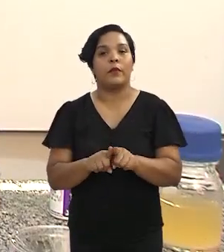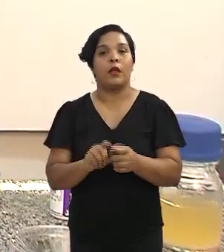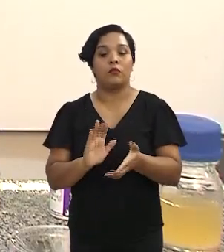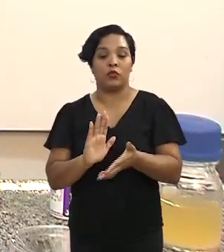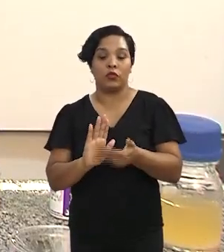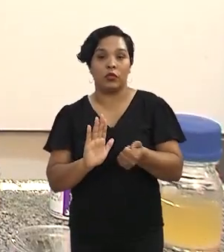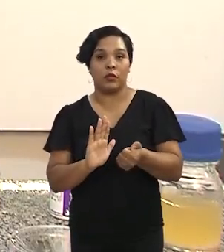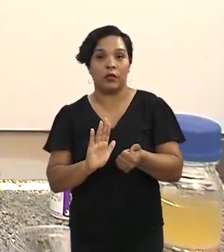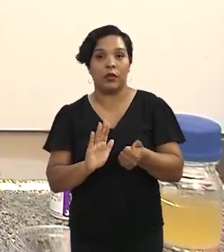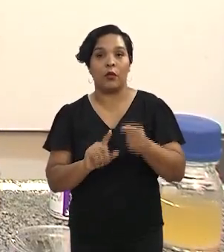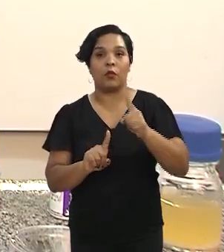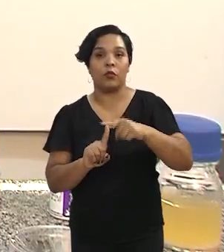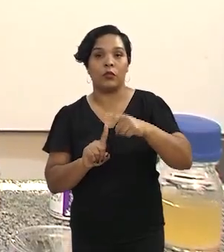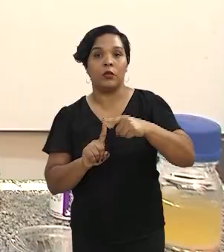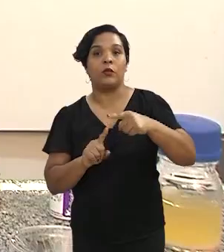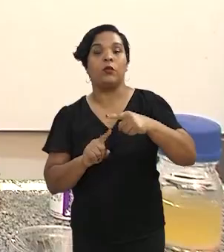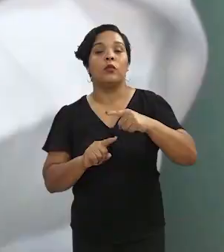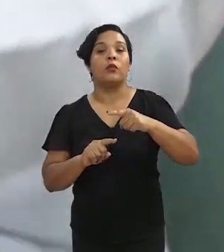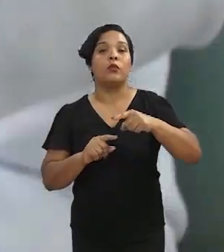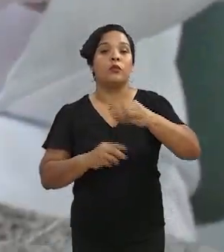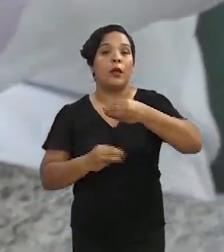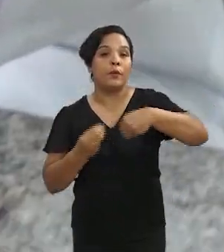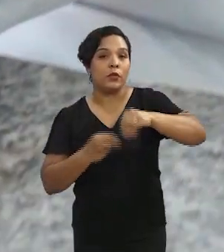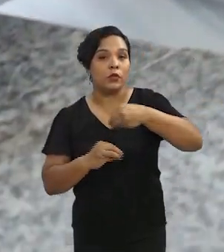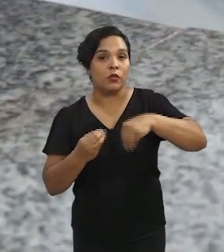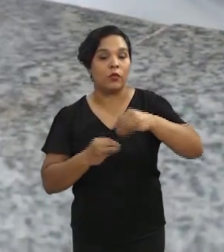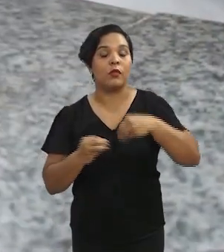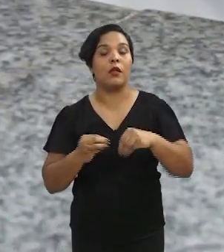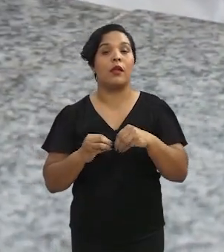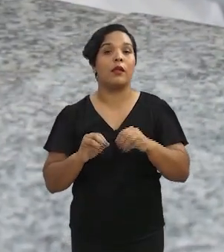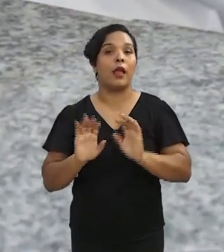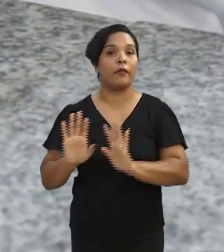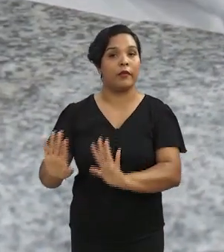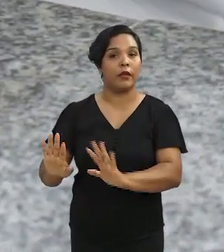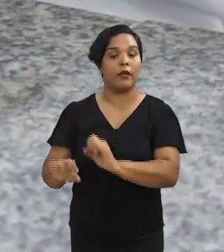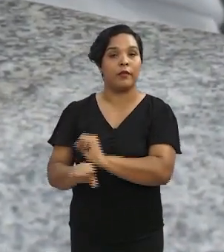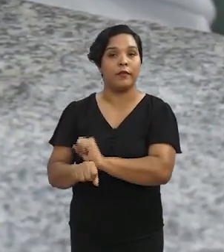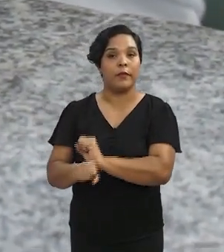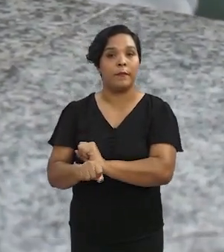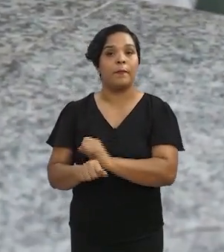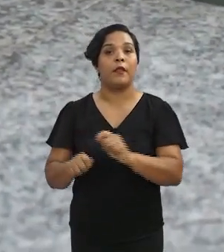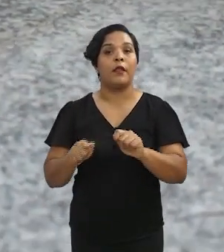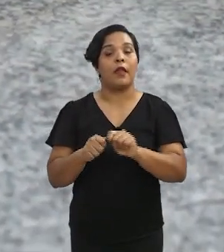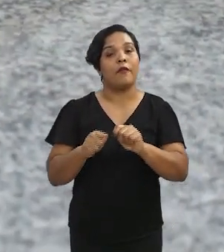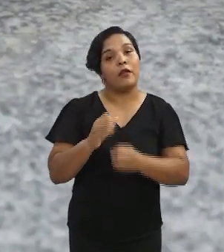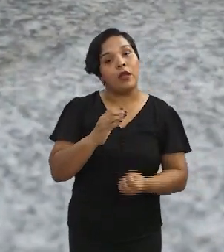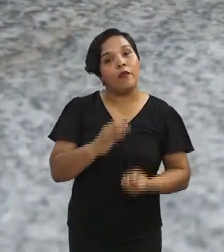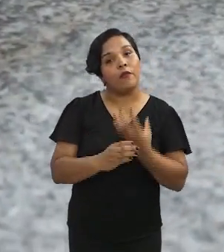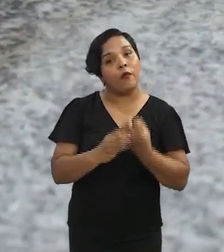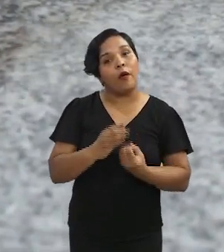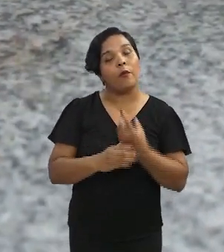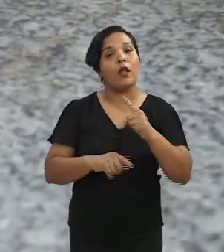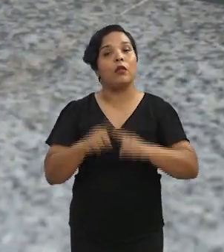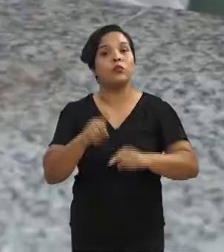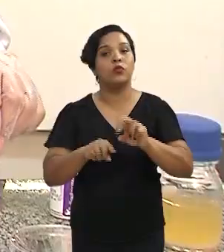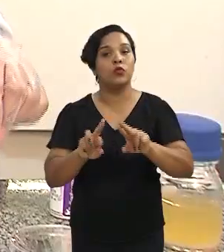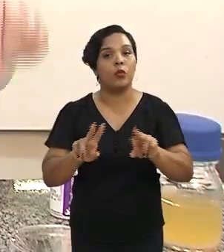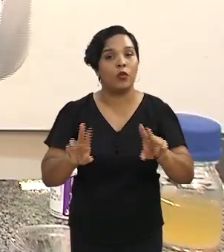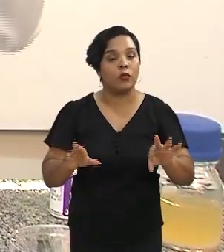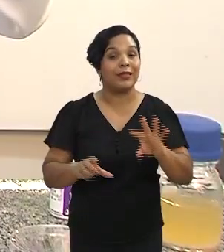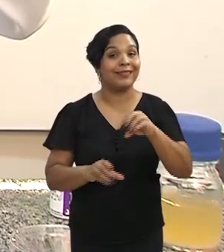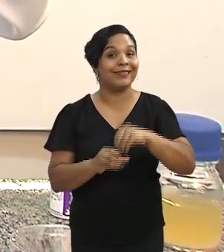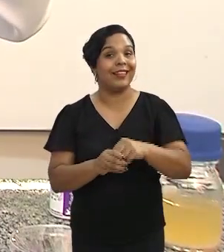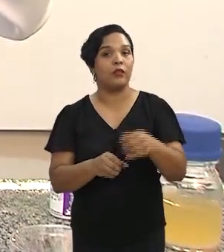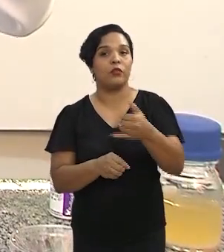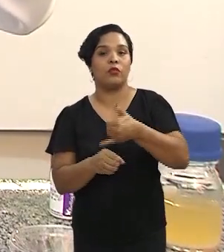do cinnamaldeído. A partir desse momento, esse composto ele é isolado ali e é feita a formulação dos produtos. Então, dentro